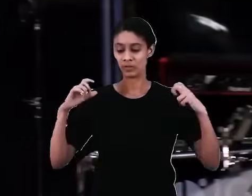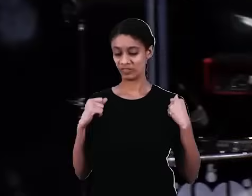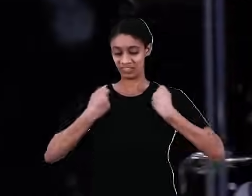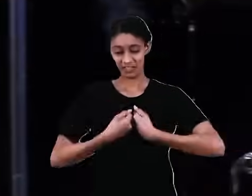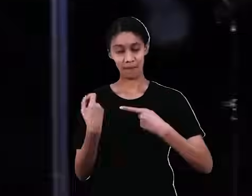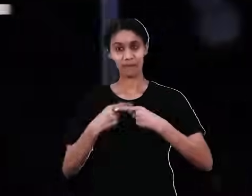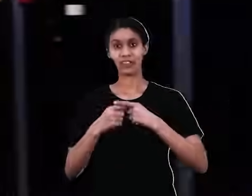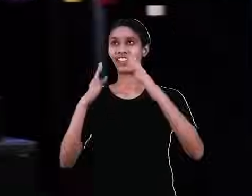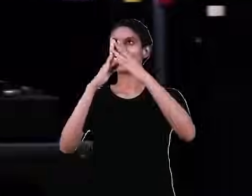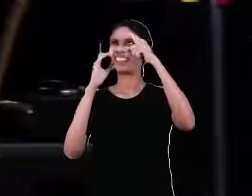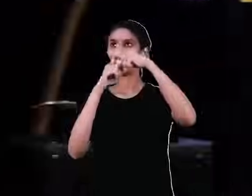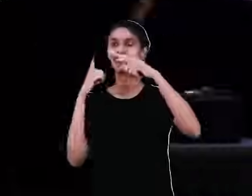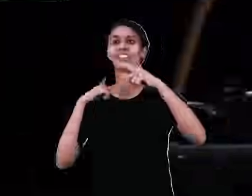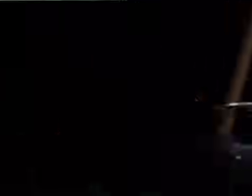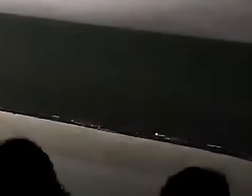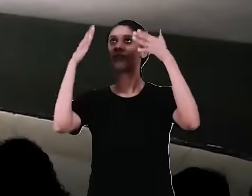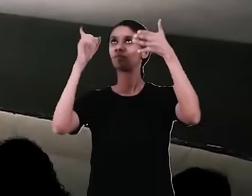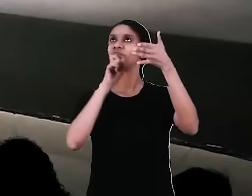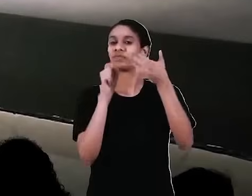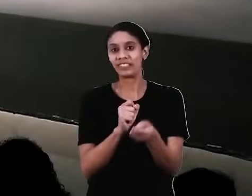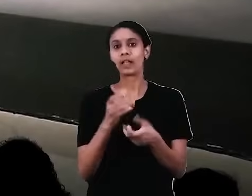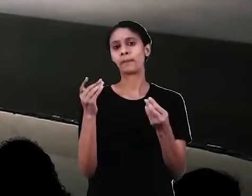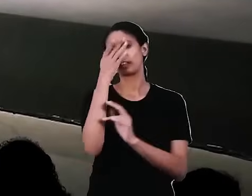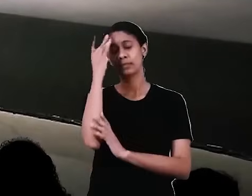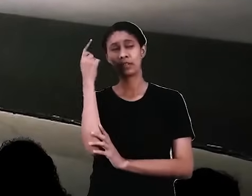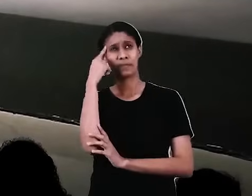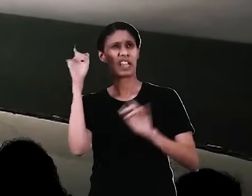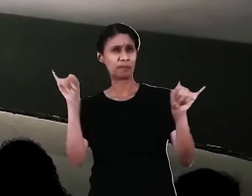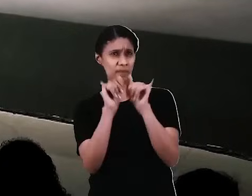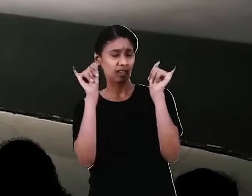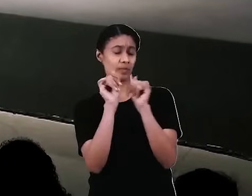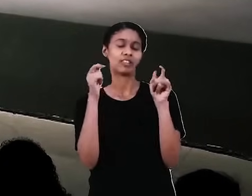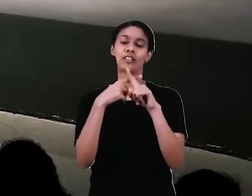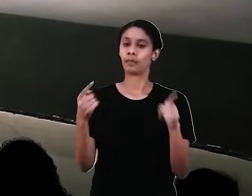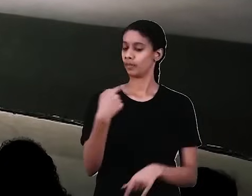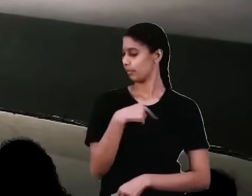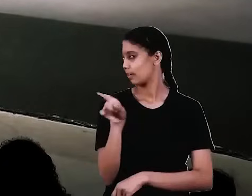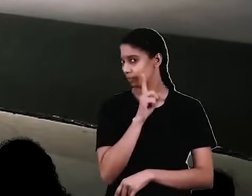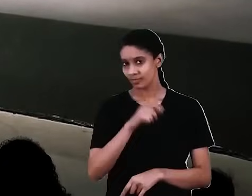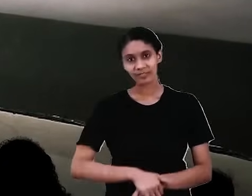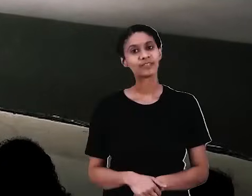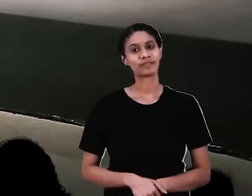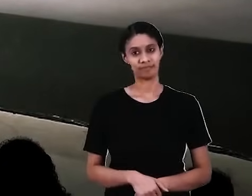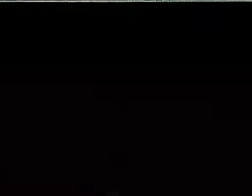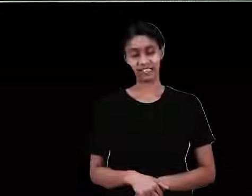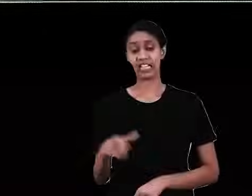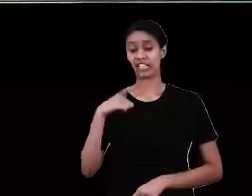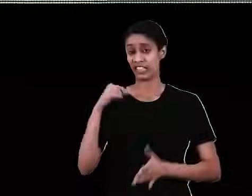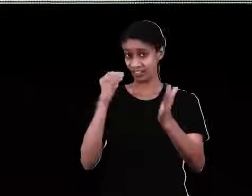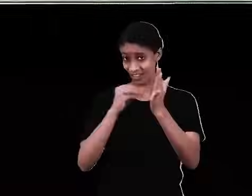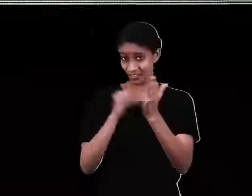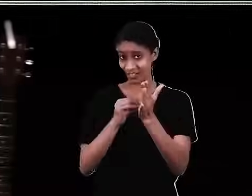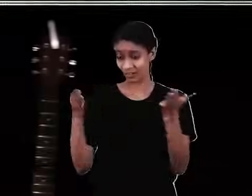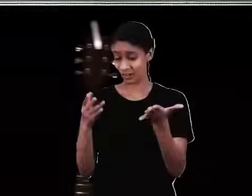Tem ar-condicionado. E pra muitos pode ser uma besteira, mas pra mim não é, não. Pra quem teve ausências,